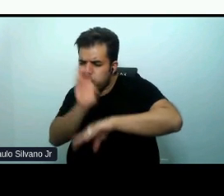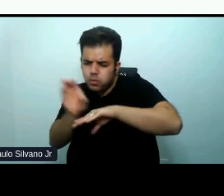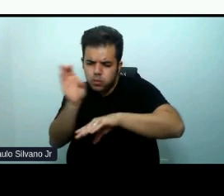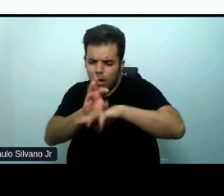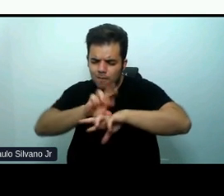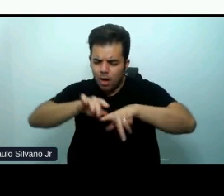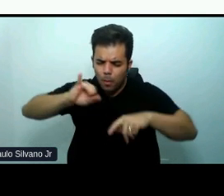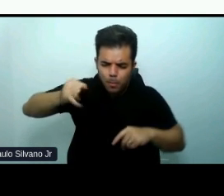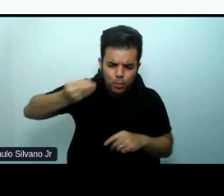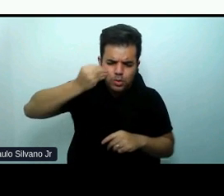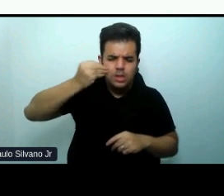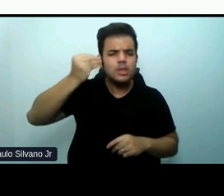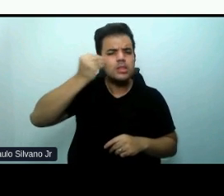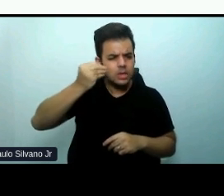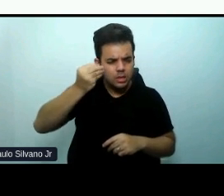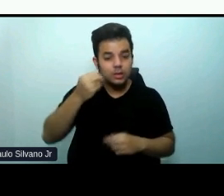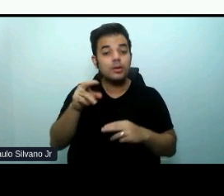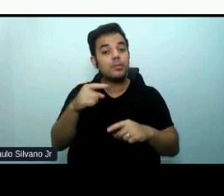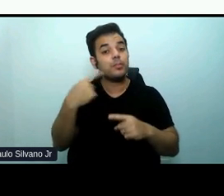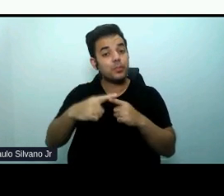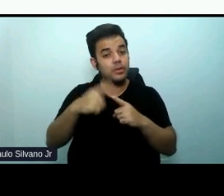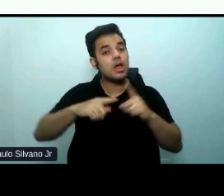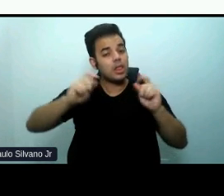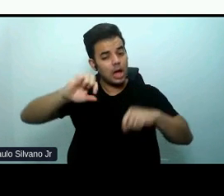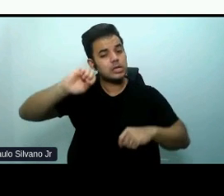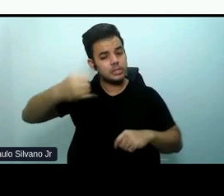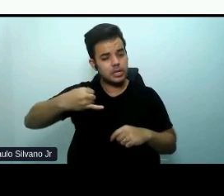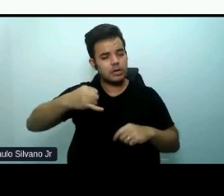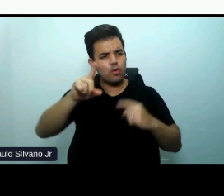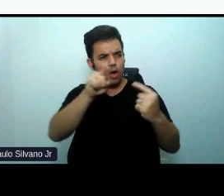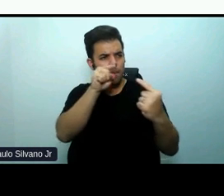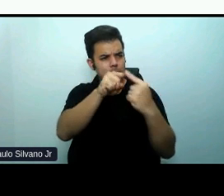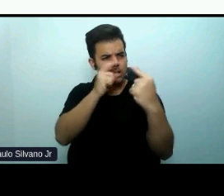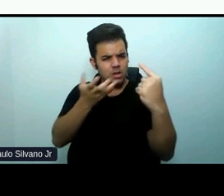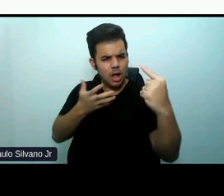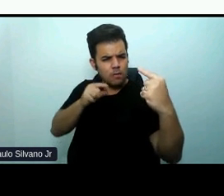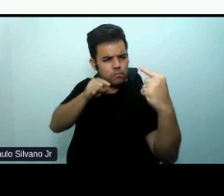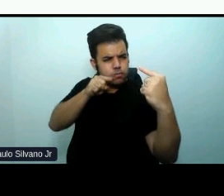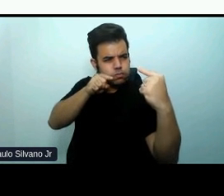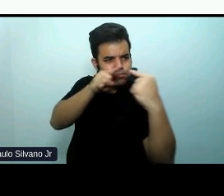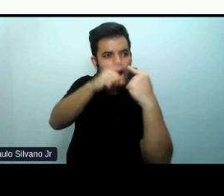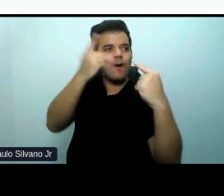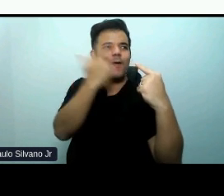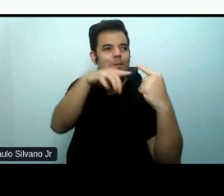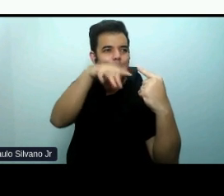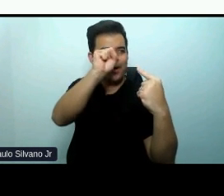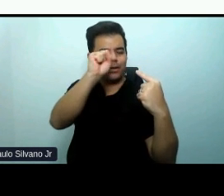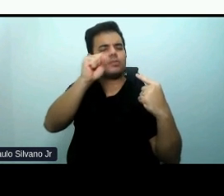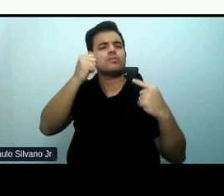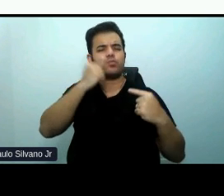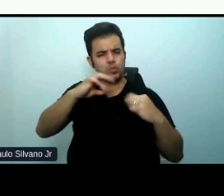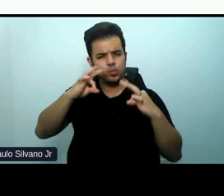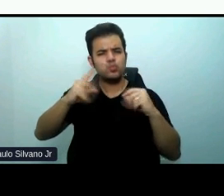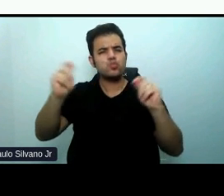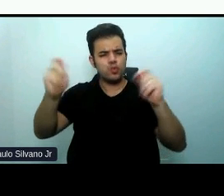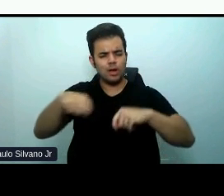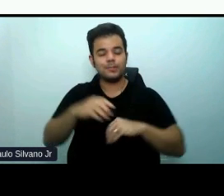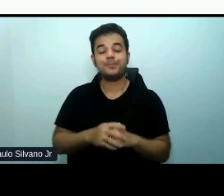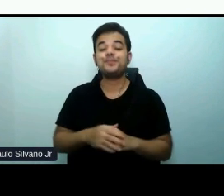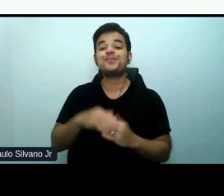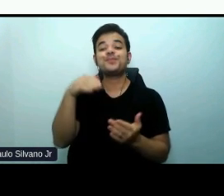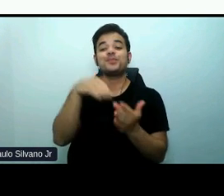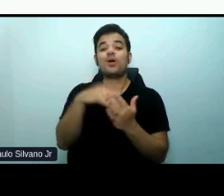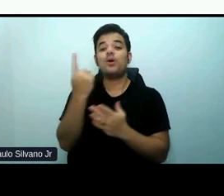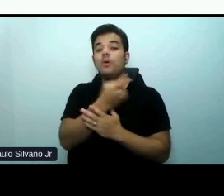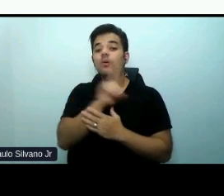em oportunidades, porque você pode sim alcançar seus objetivos e nós, mulheres, podemos tudo. E por